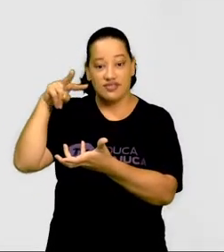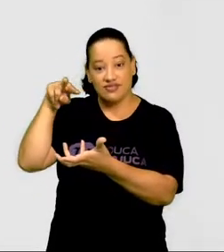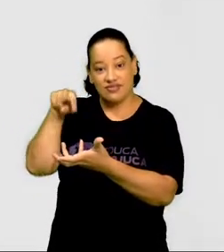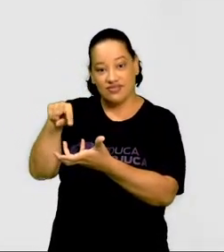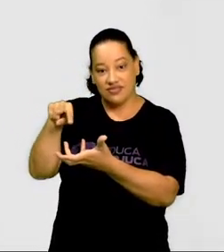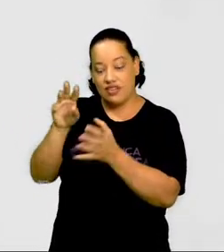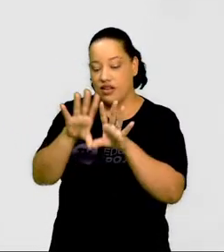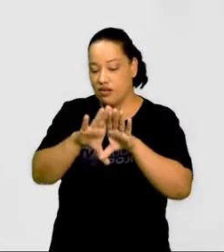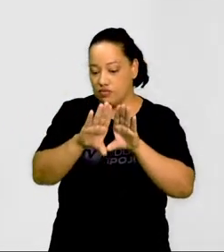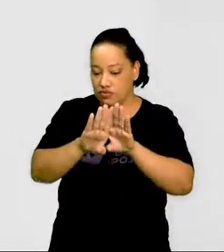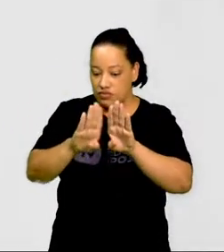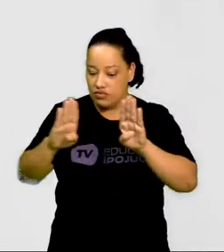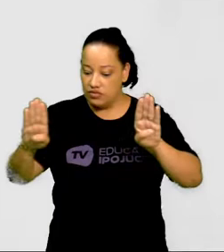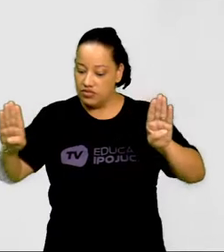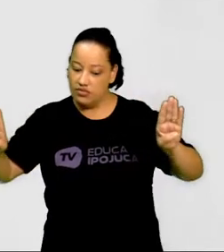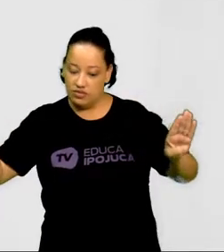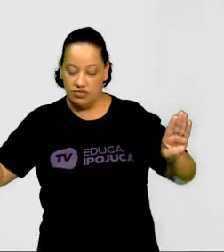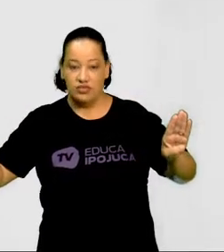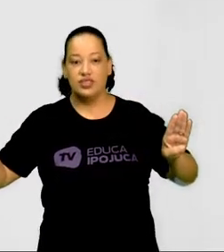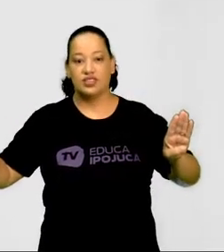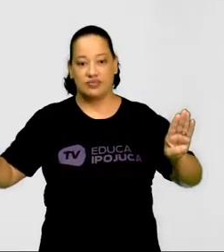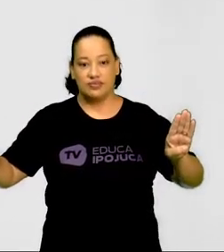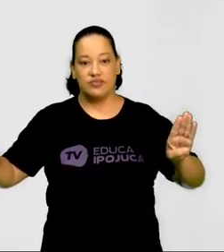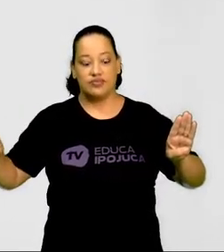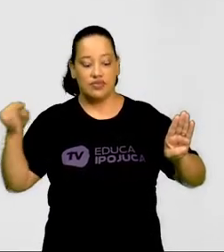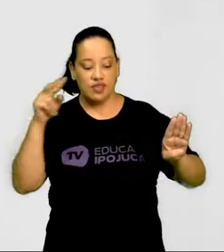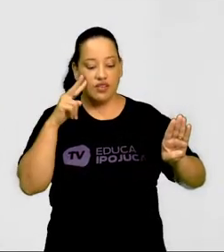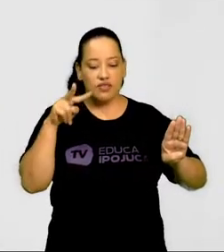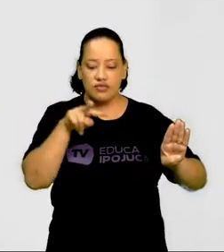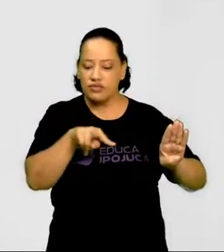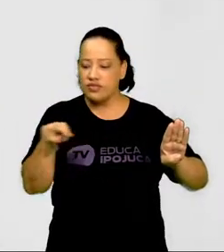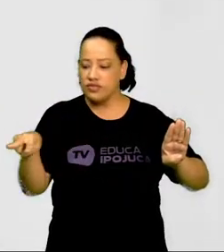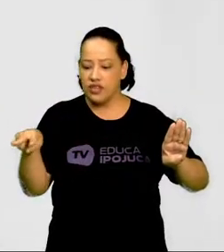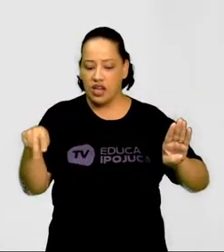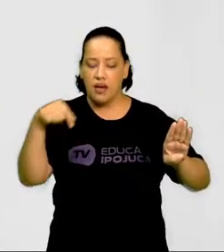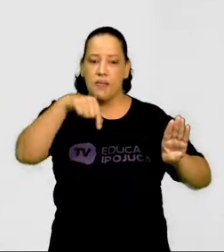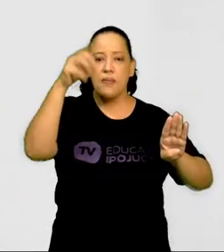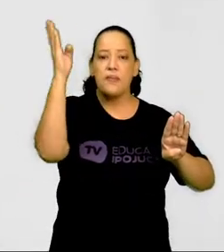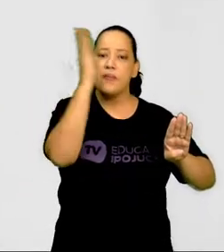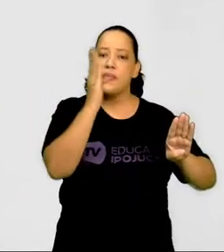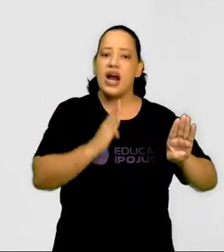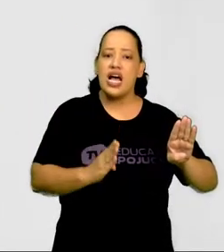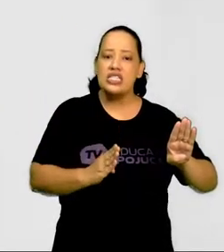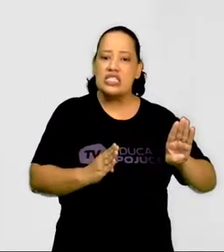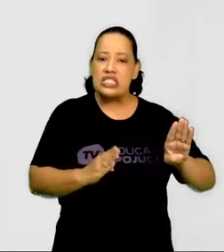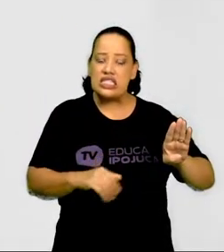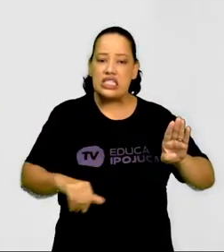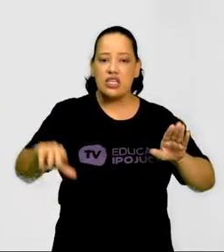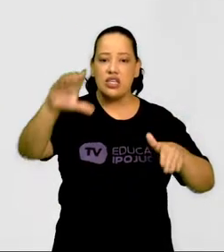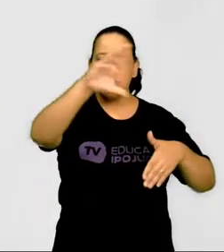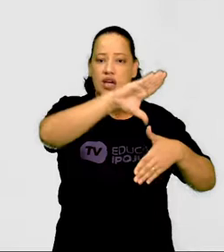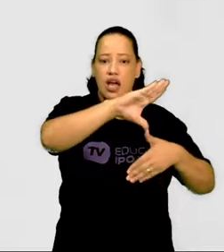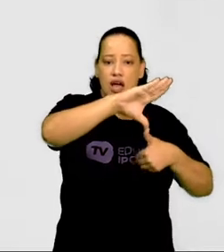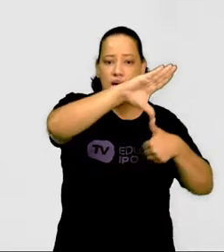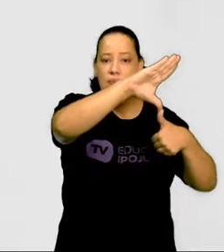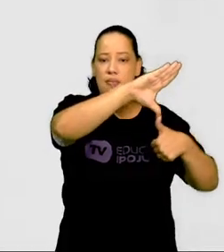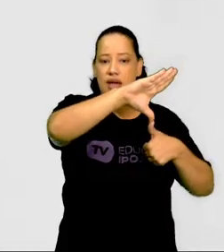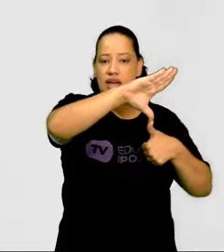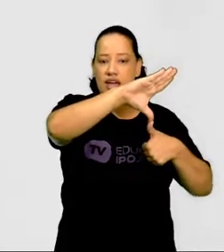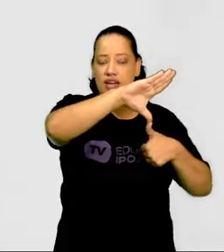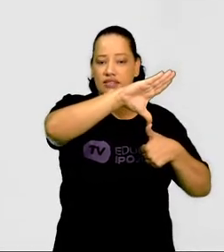Terra. Olha só, já se identificou aqui no Brasil, na América do Sul e no Brasil, onde